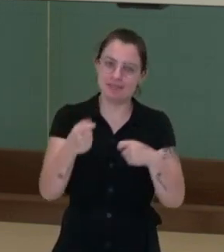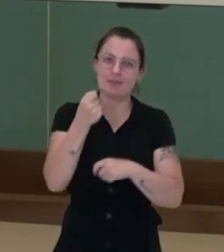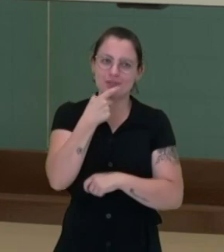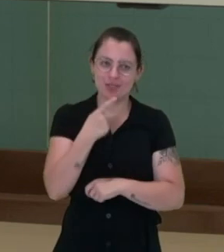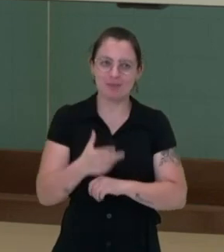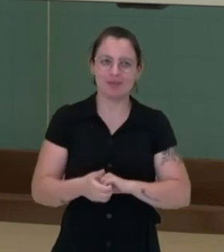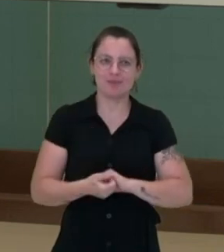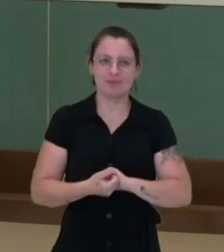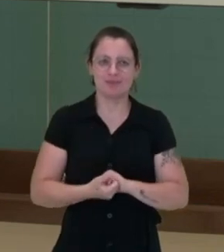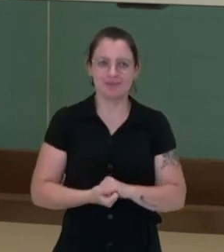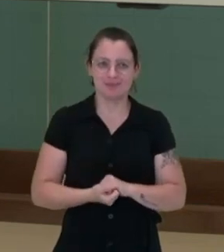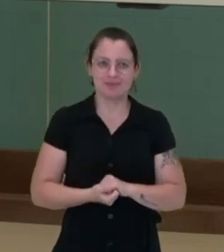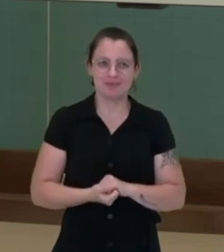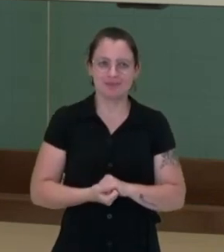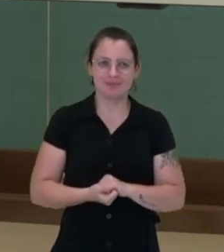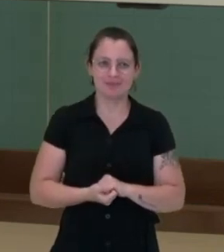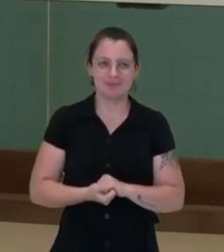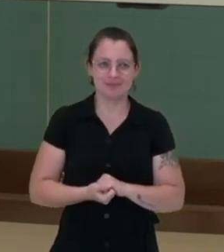medicamentos.